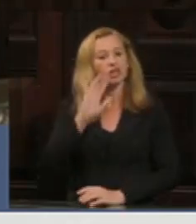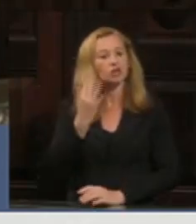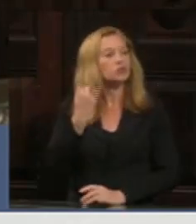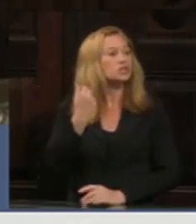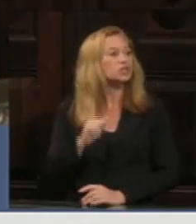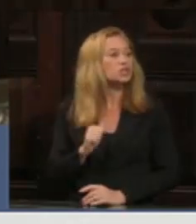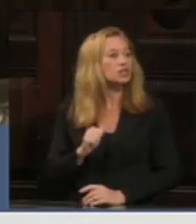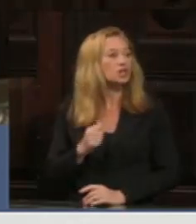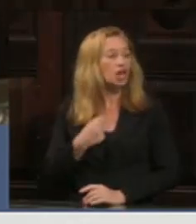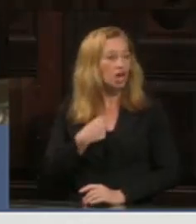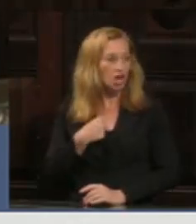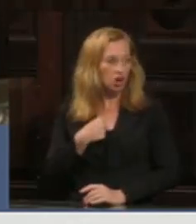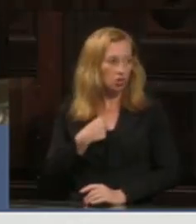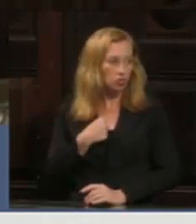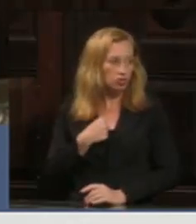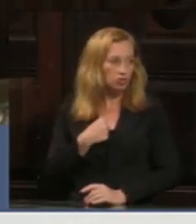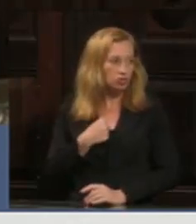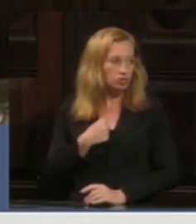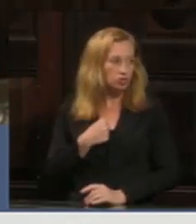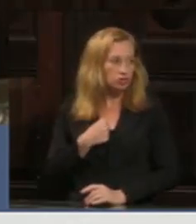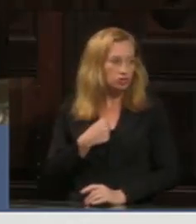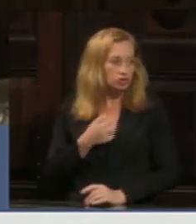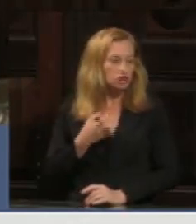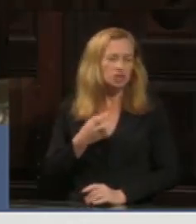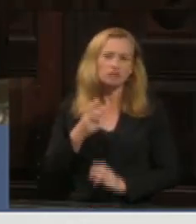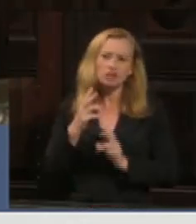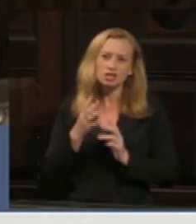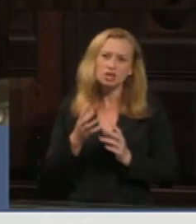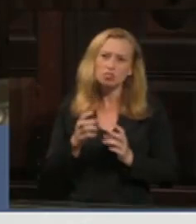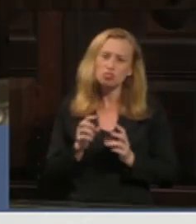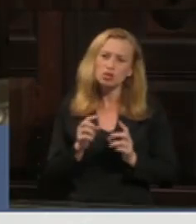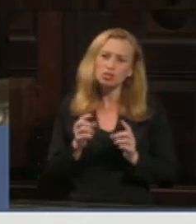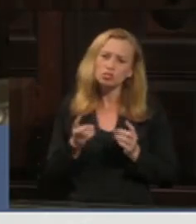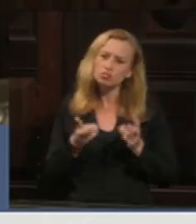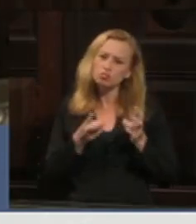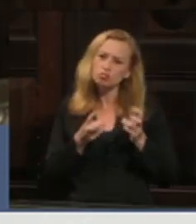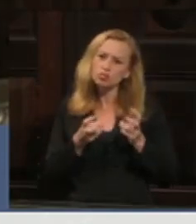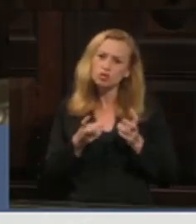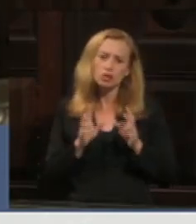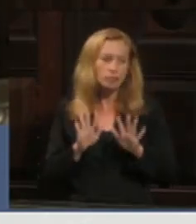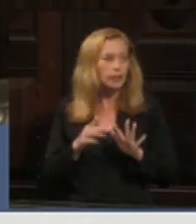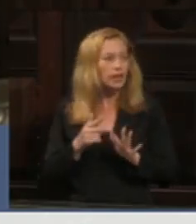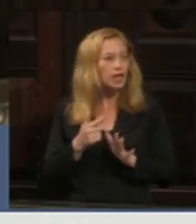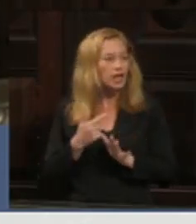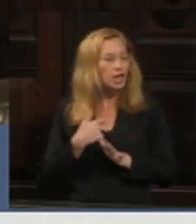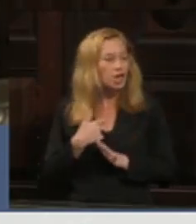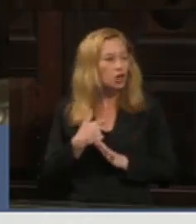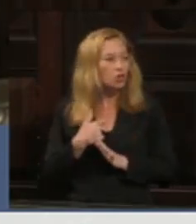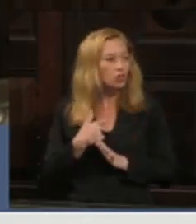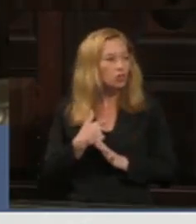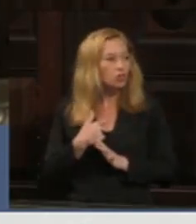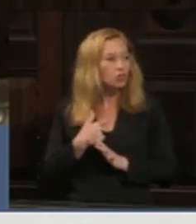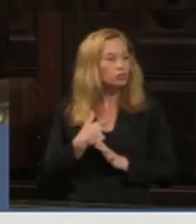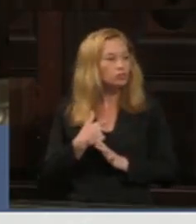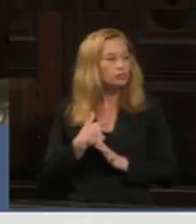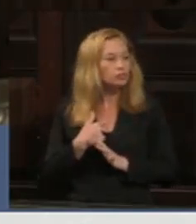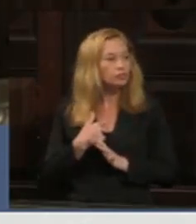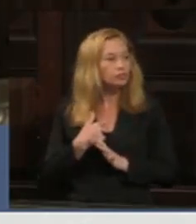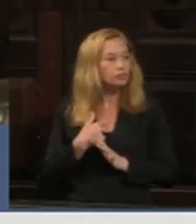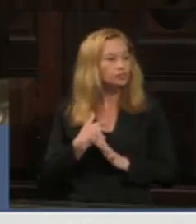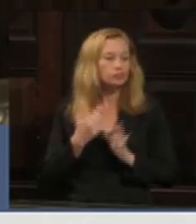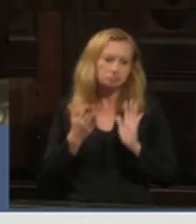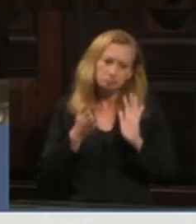eu só queria fazer uma pequena observação. Eu louvo a ação da